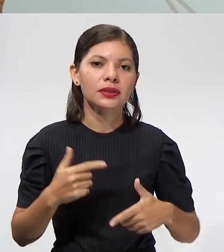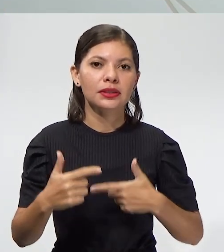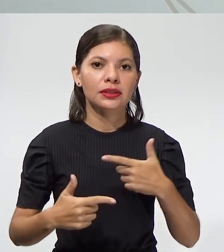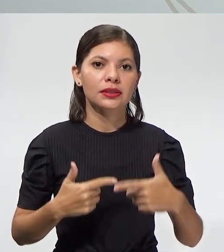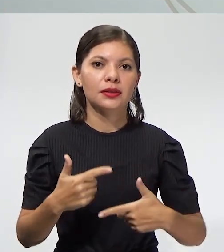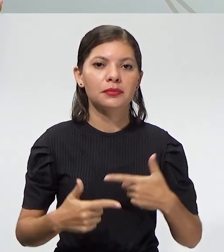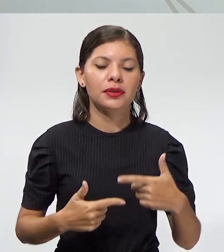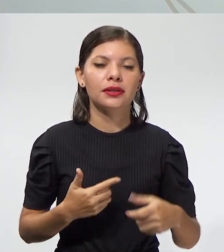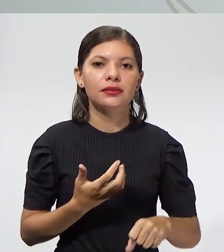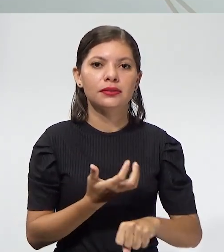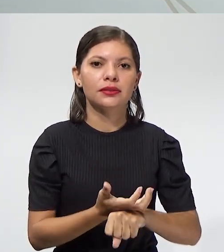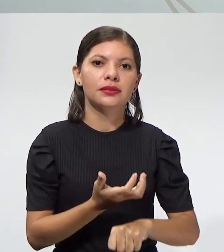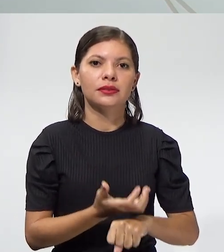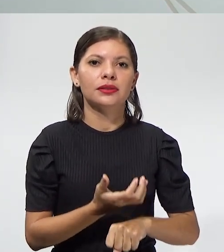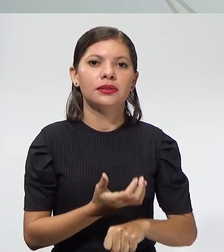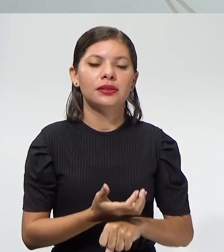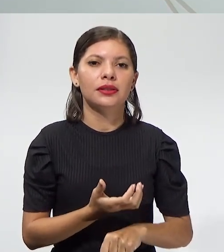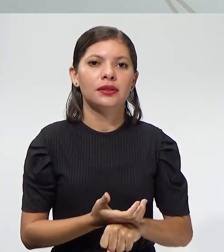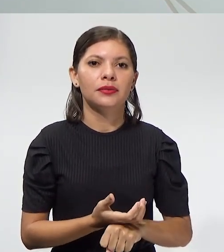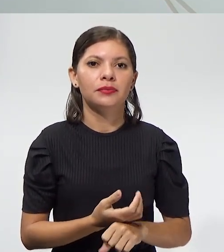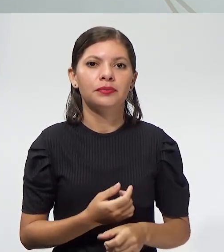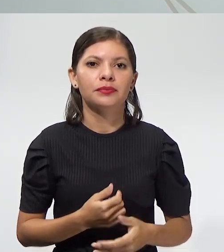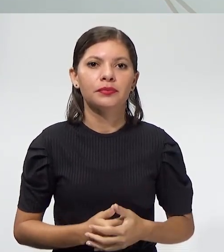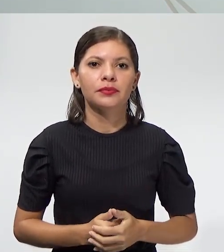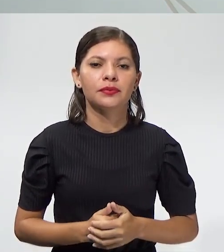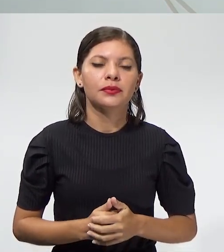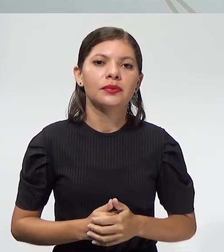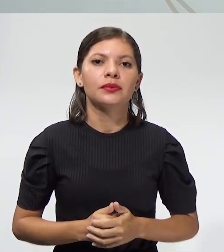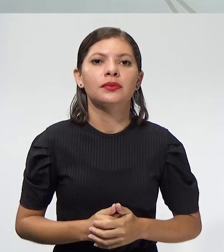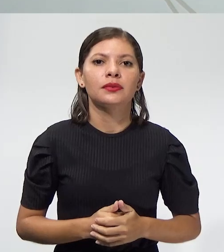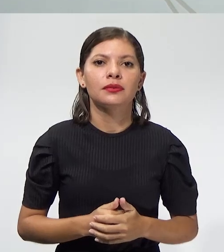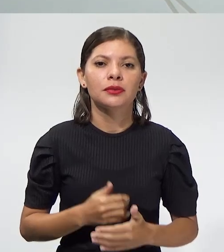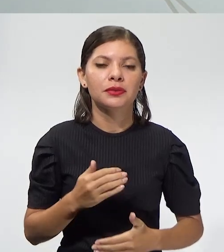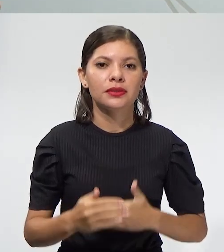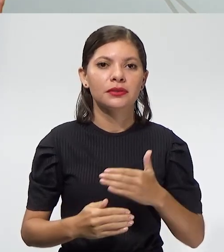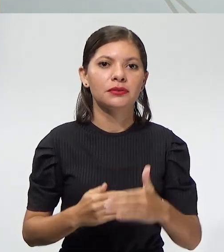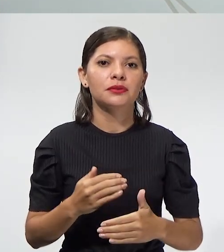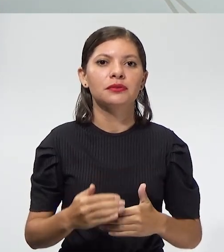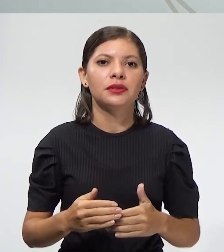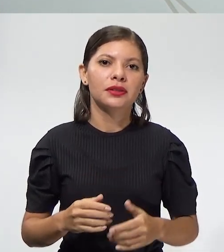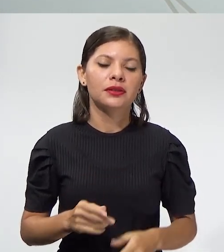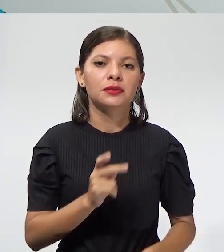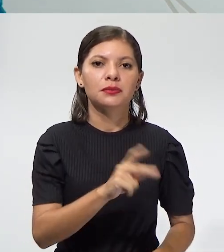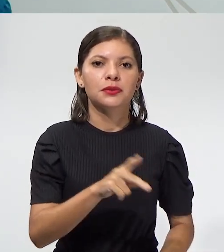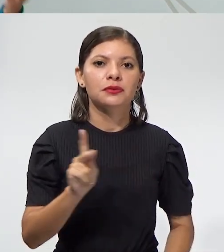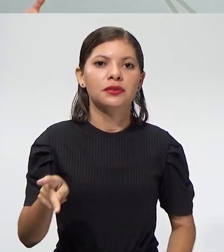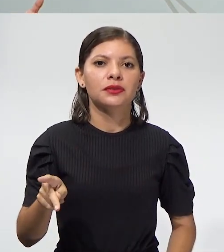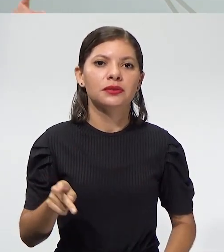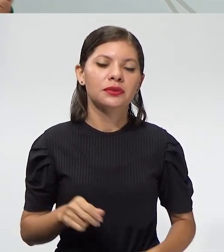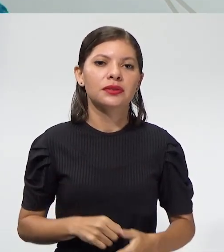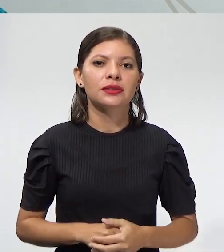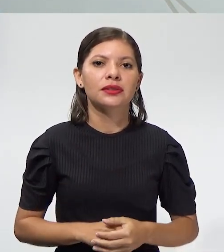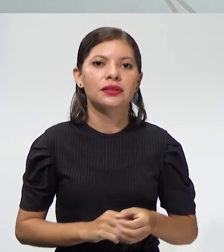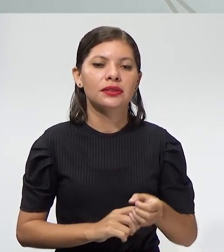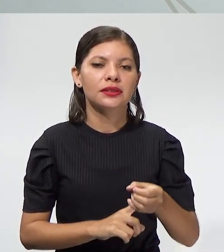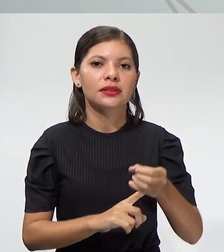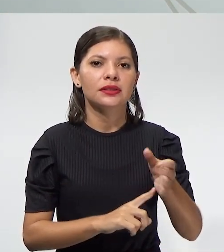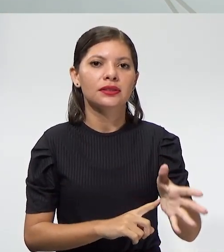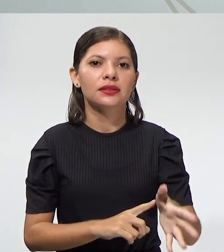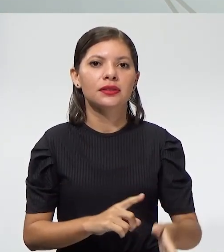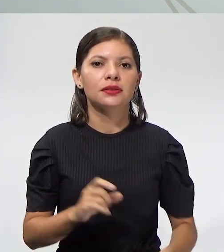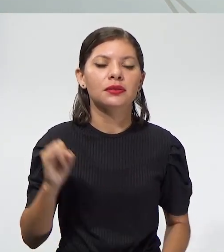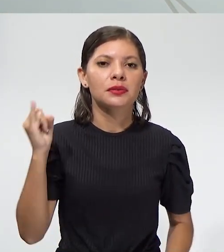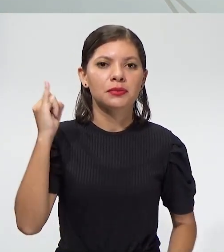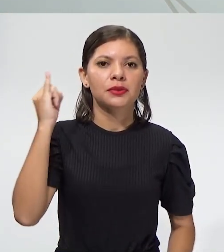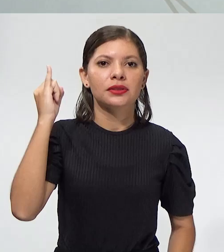trabalho interdisciplinar que vamos também desenvolver com os outros professores, e muito menos o trabalho de extensão que vamos